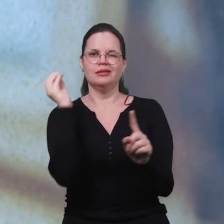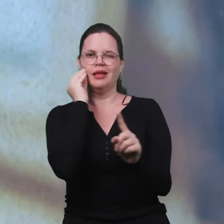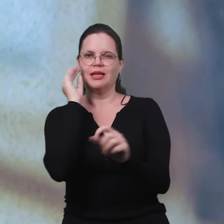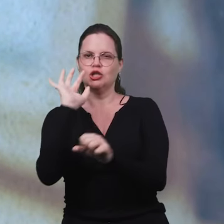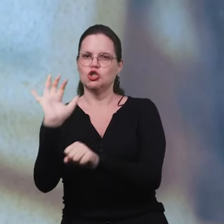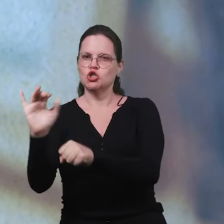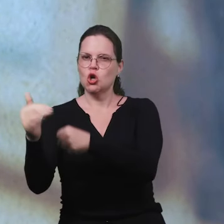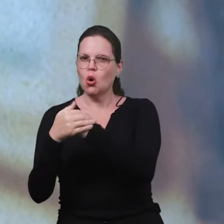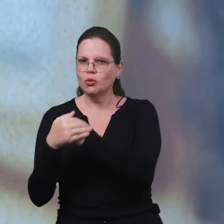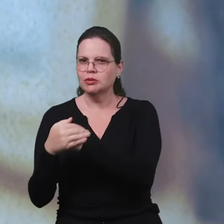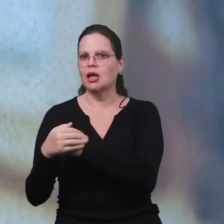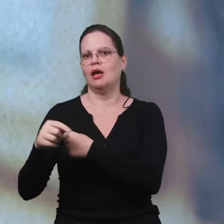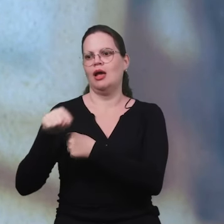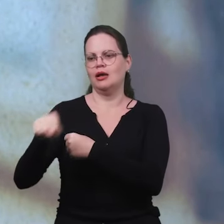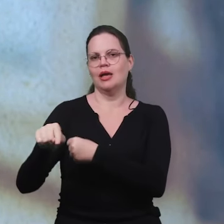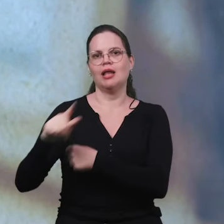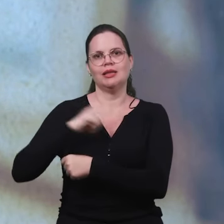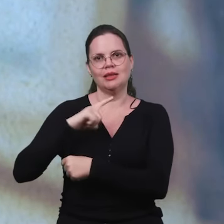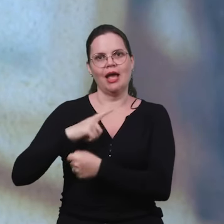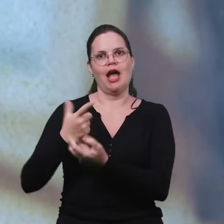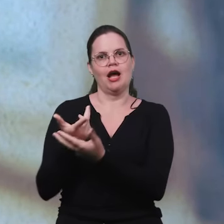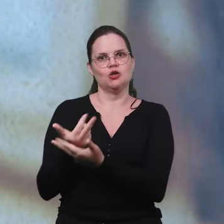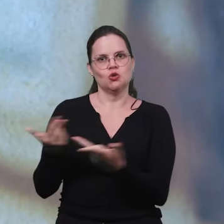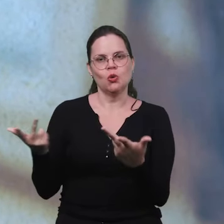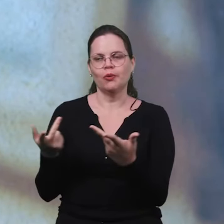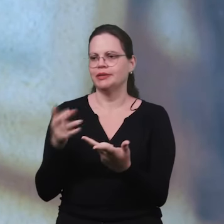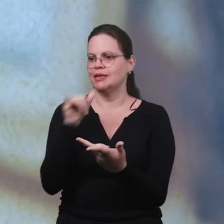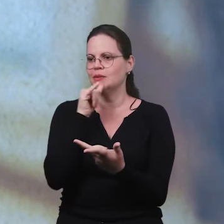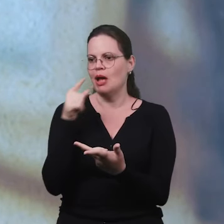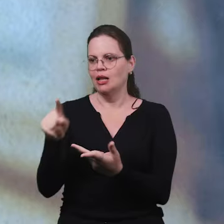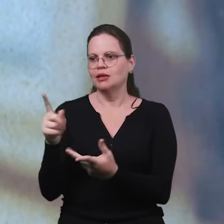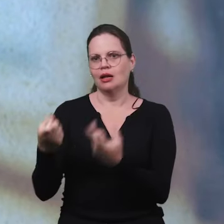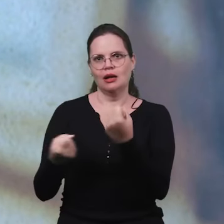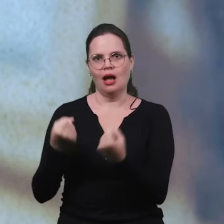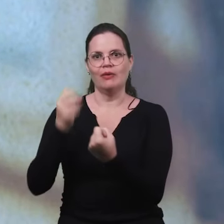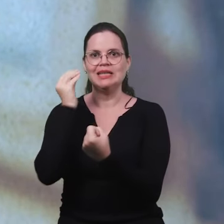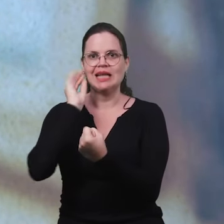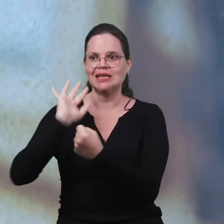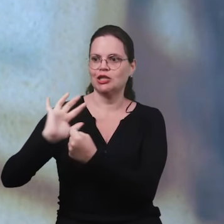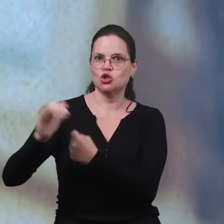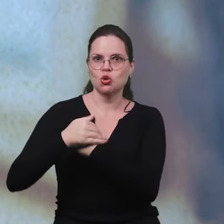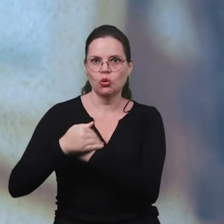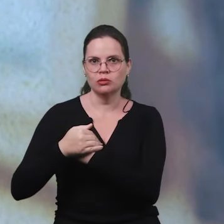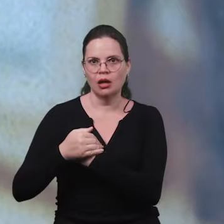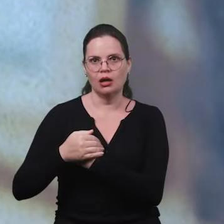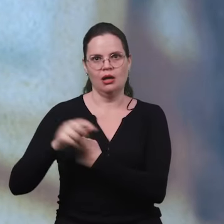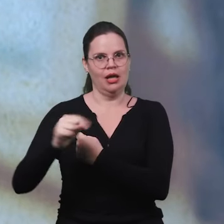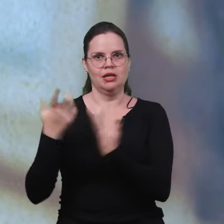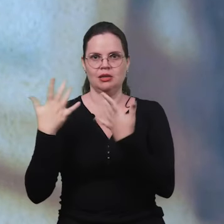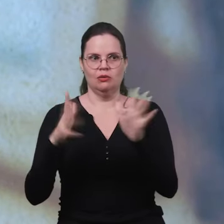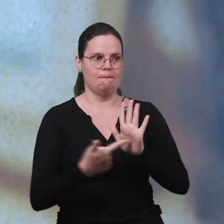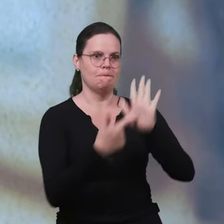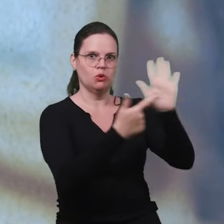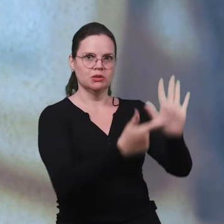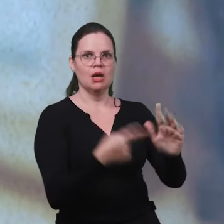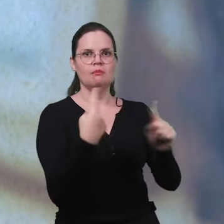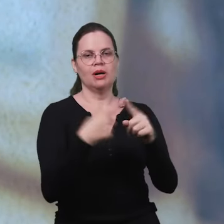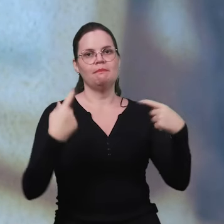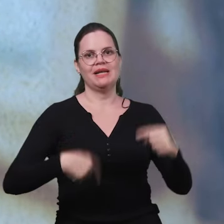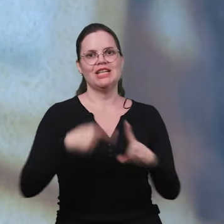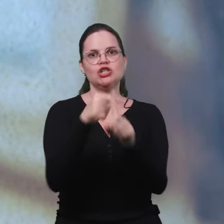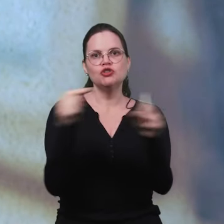bem que esteja sob a sua posse, administração, que infelizmente isso acontece todos os dias, ele também poderá perder esse bem. Entendeu? Então,